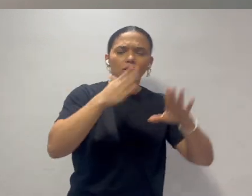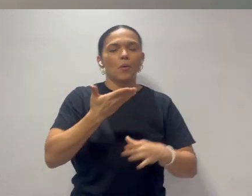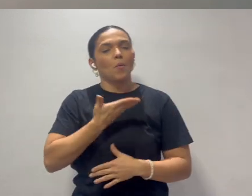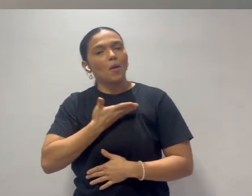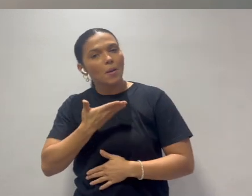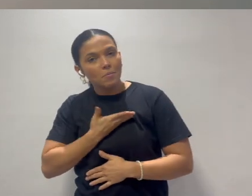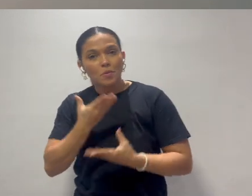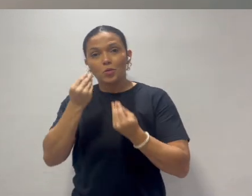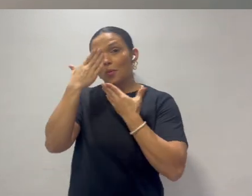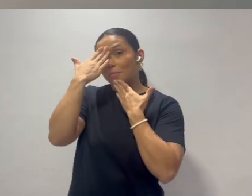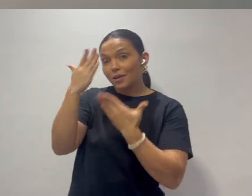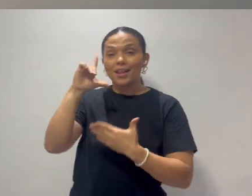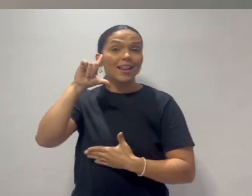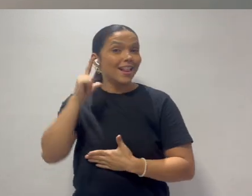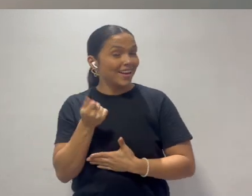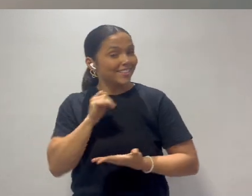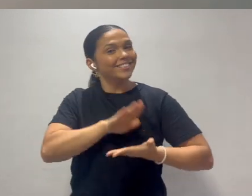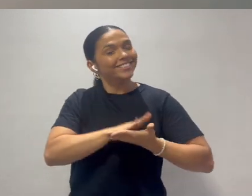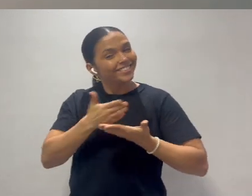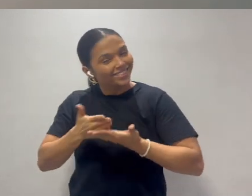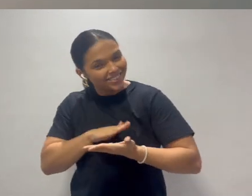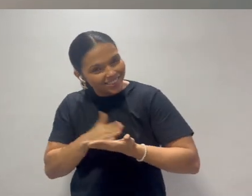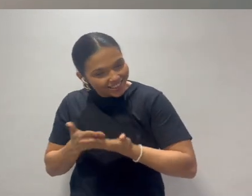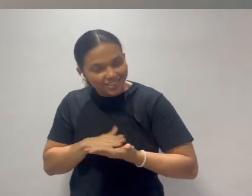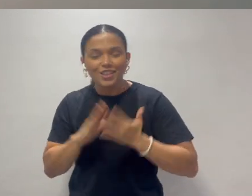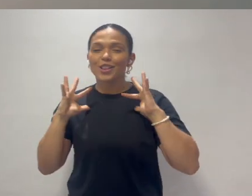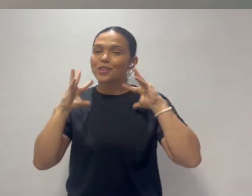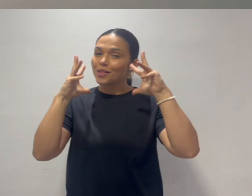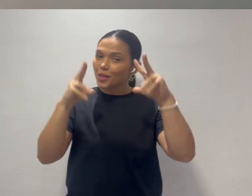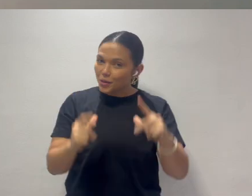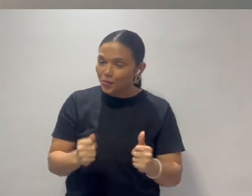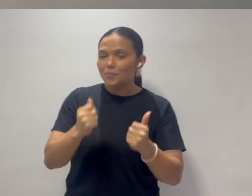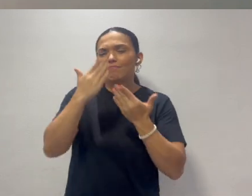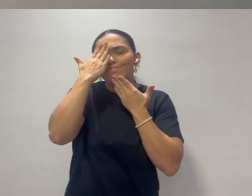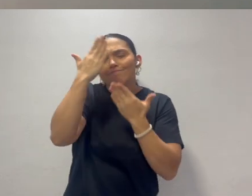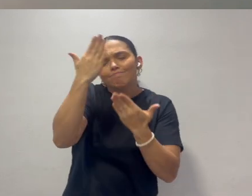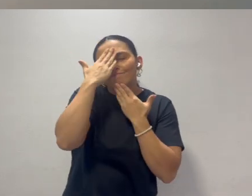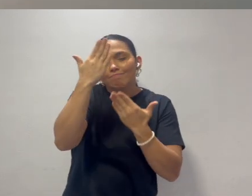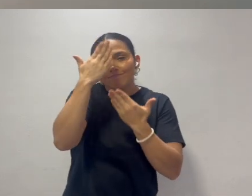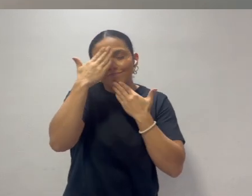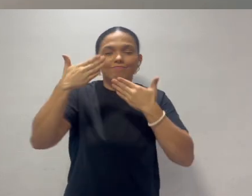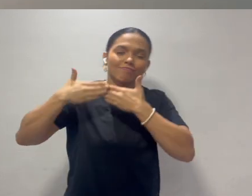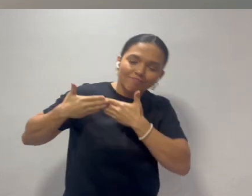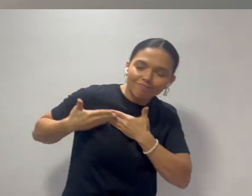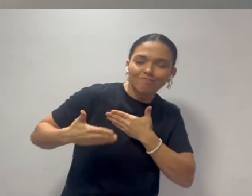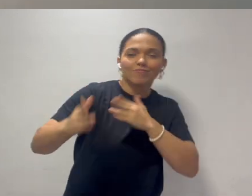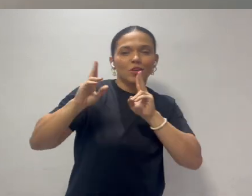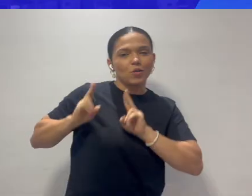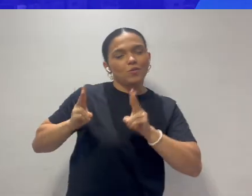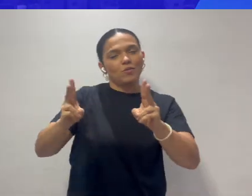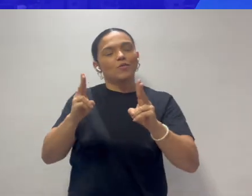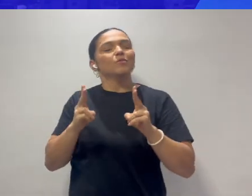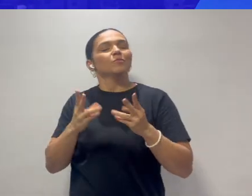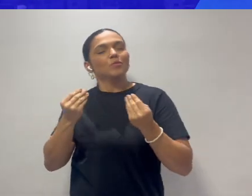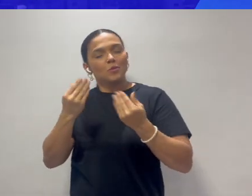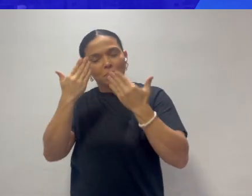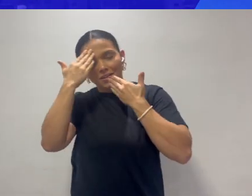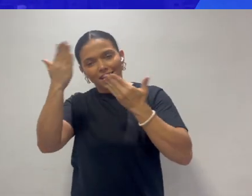Larissa, por interpretar tudo em Libras para a gente. Enorme gratidão. Vamos em frente, gente. Valeu. Tchau. Fui.